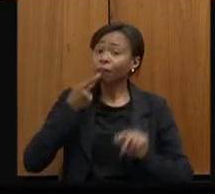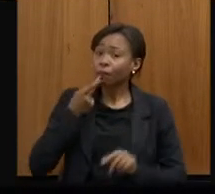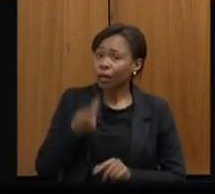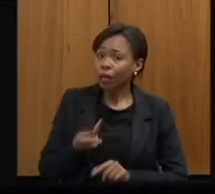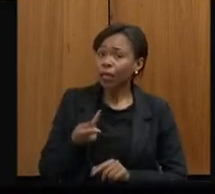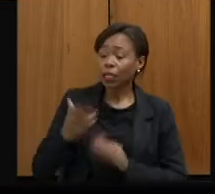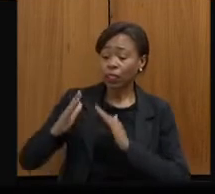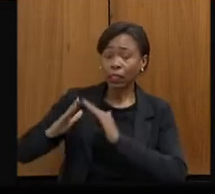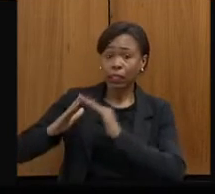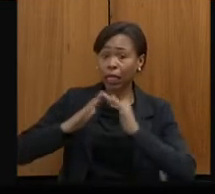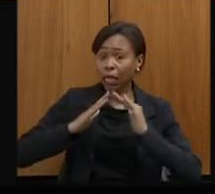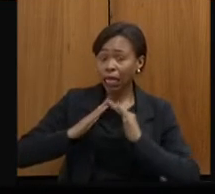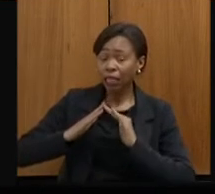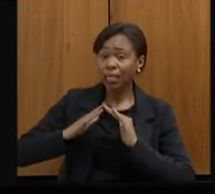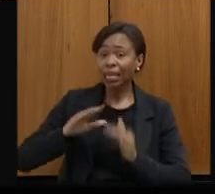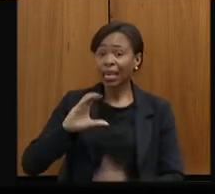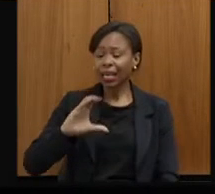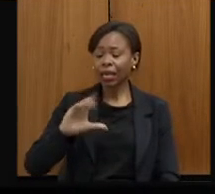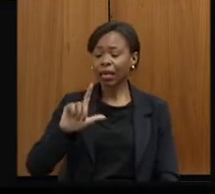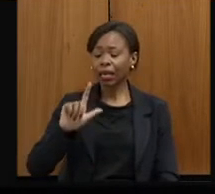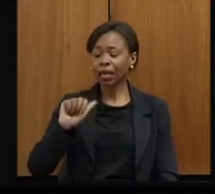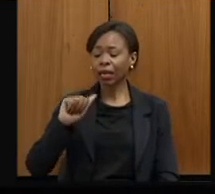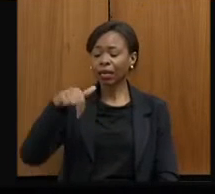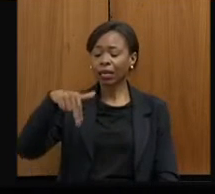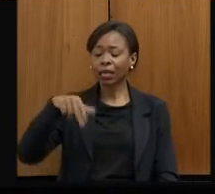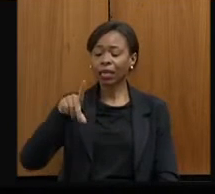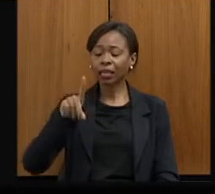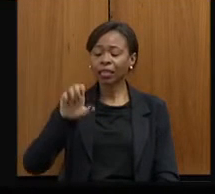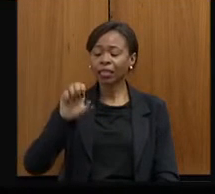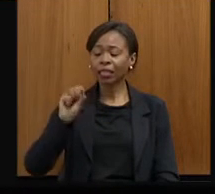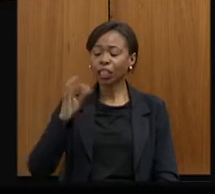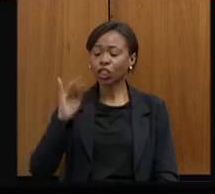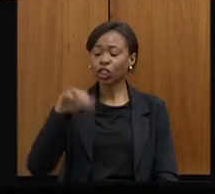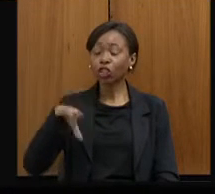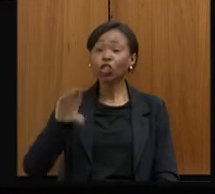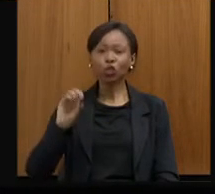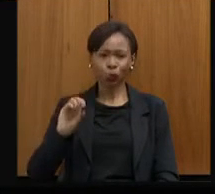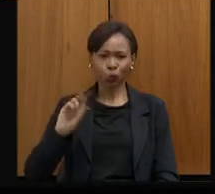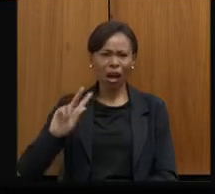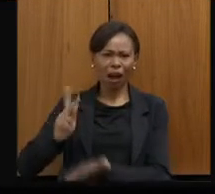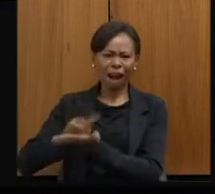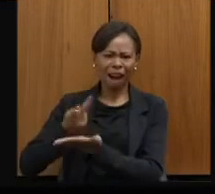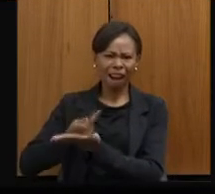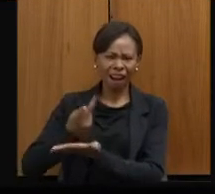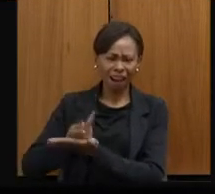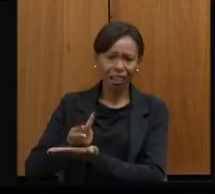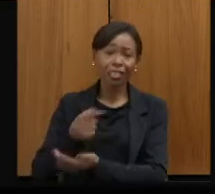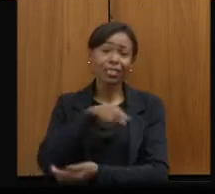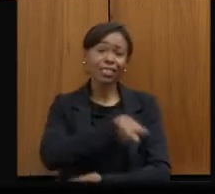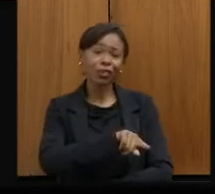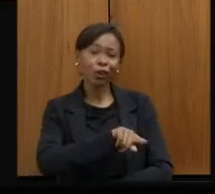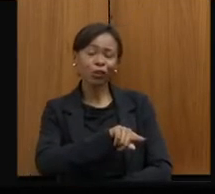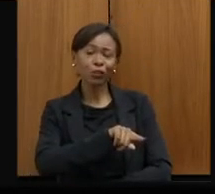mas também para imóveis irregulares. E aí tem um detalhe, os artigos 34 e 35,